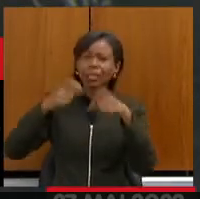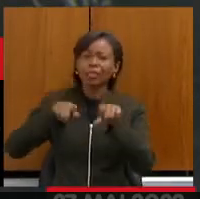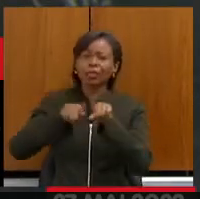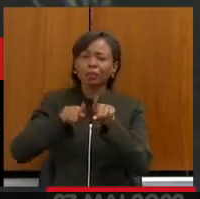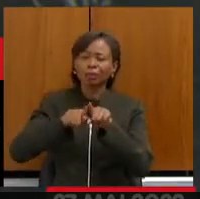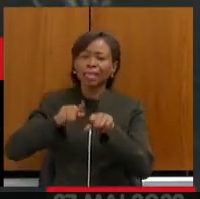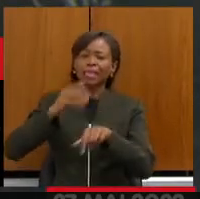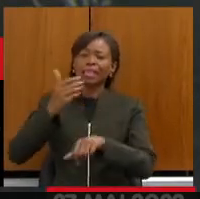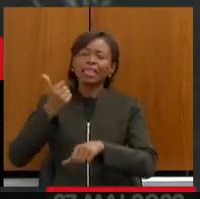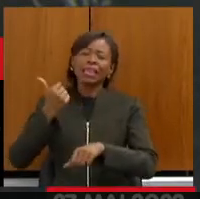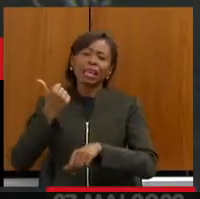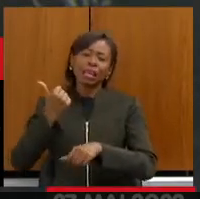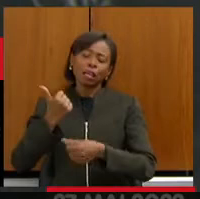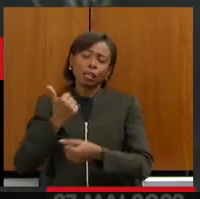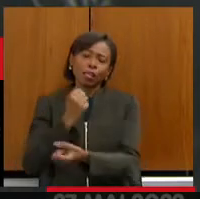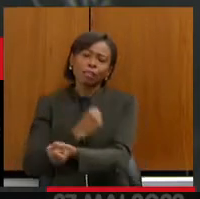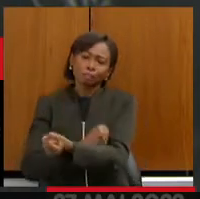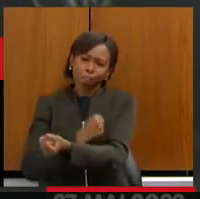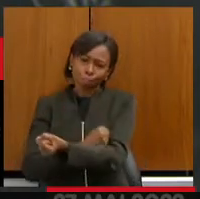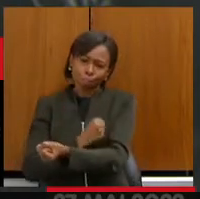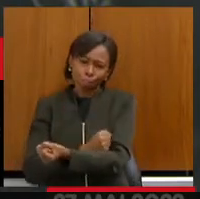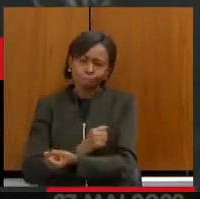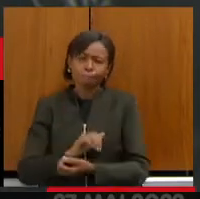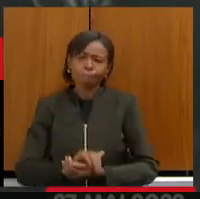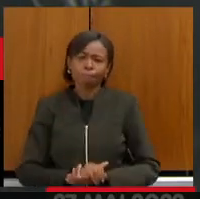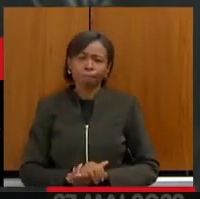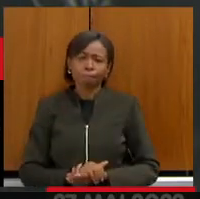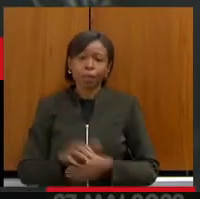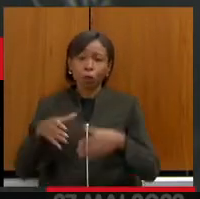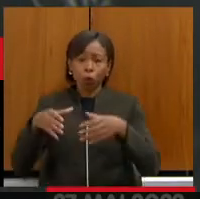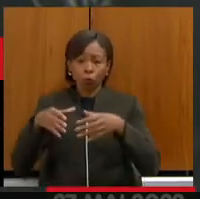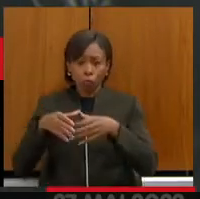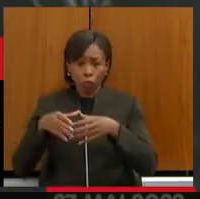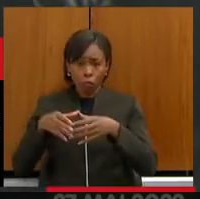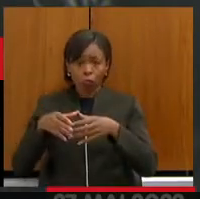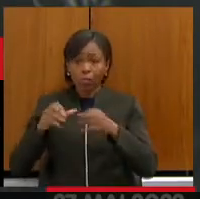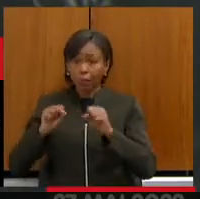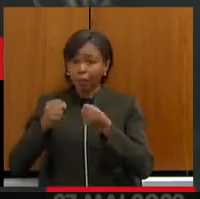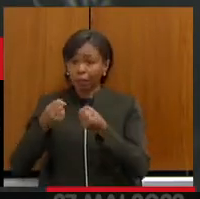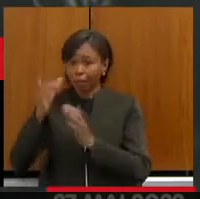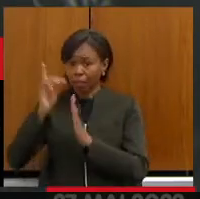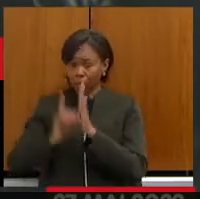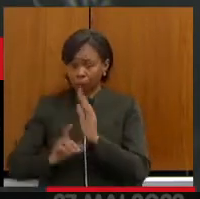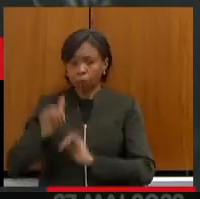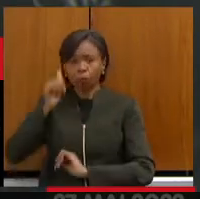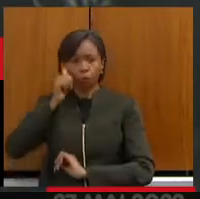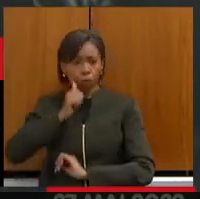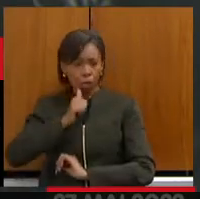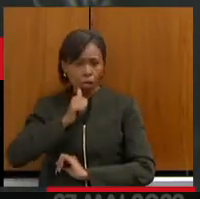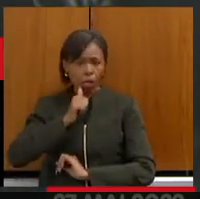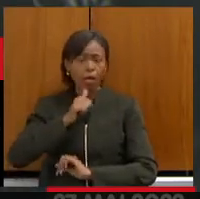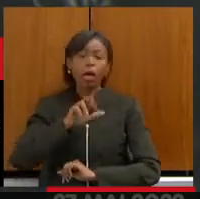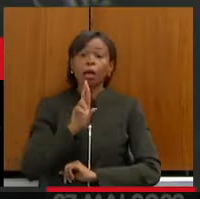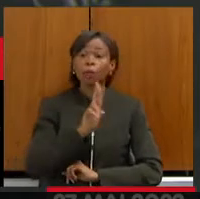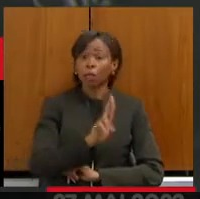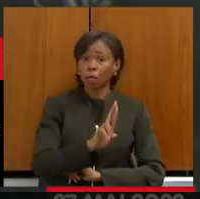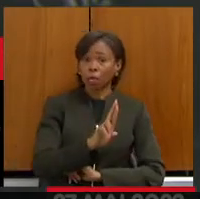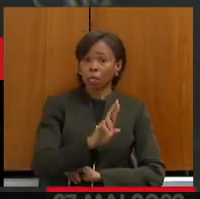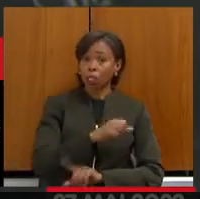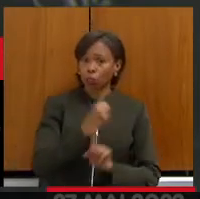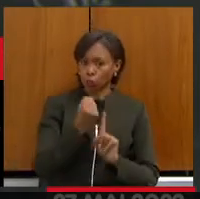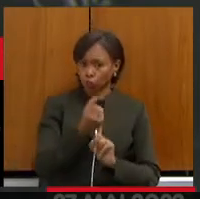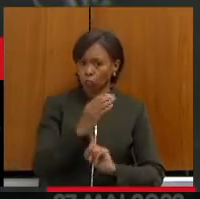comissão de defesa dos direitos da mulher bem como as entidades e representantes da sociedade civil que